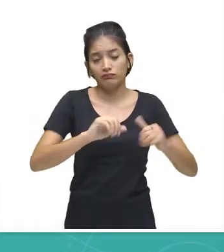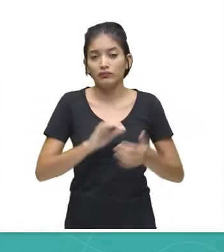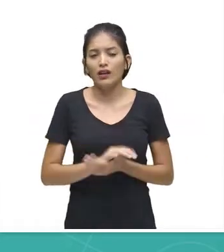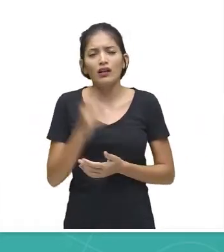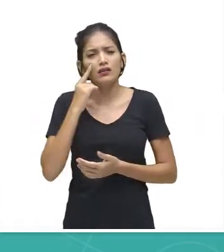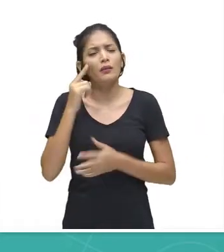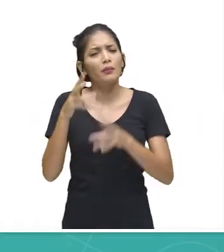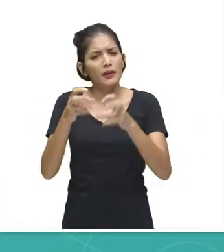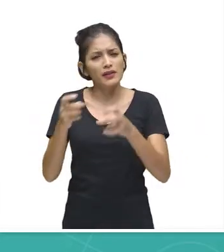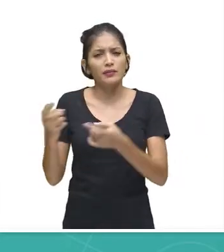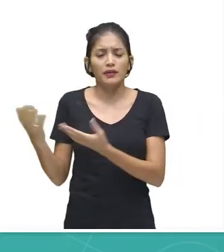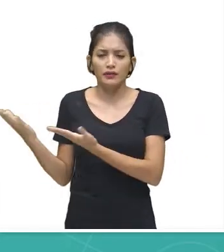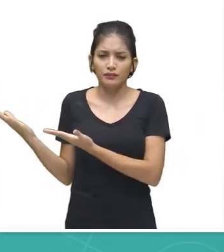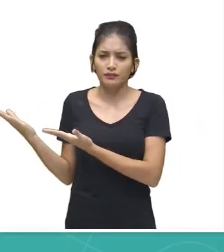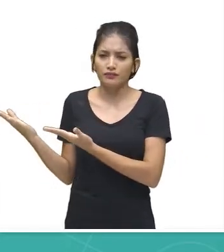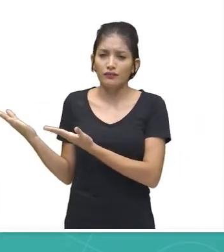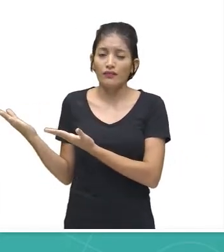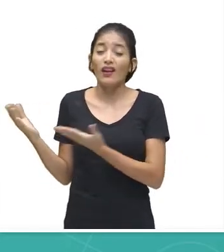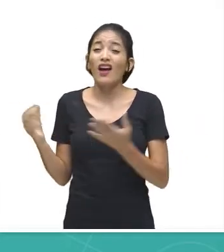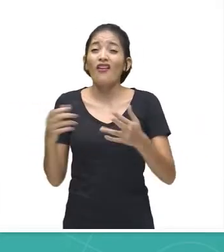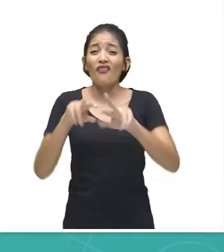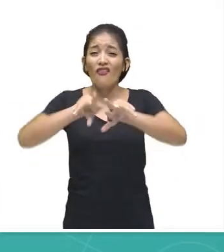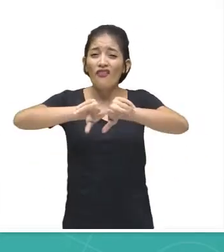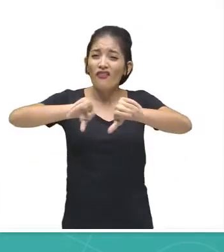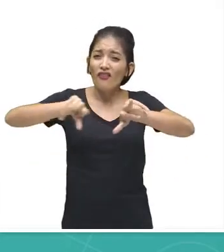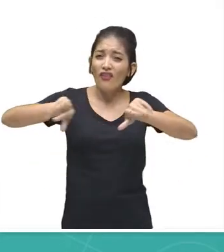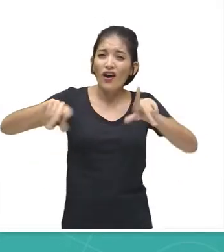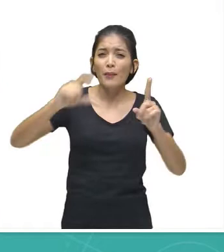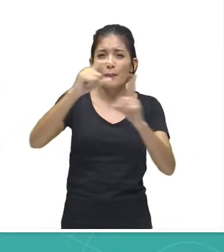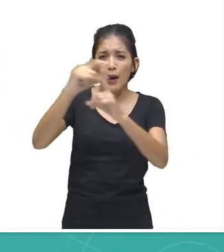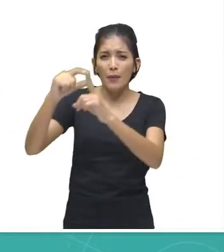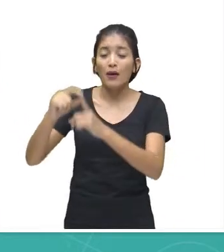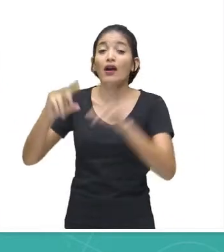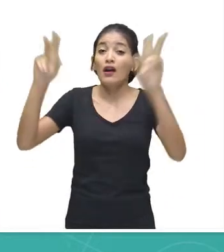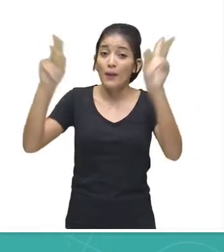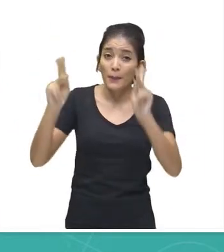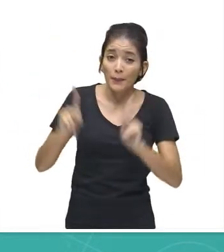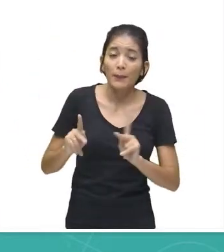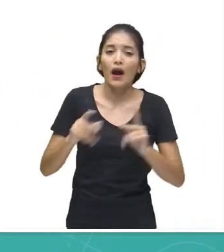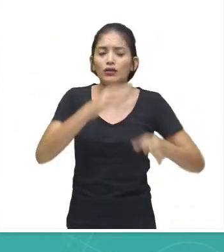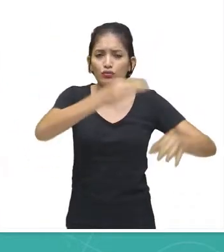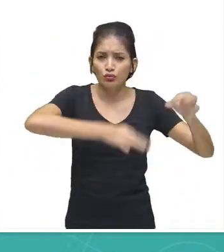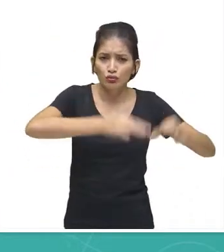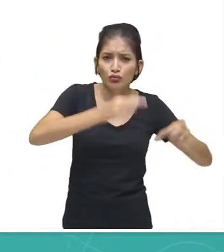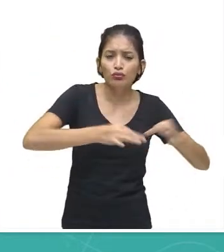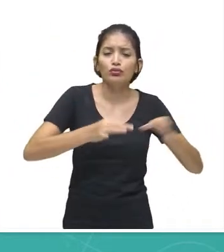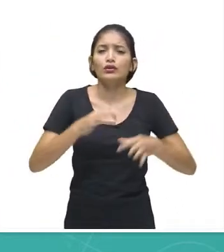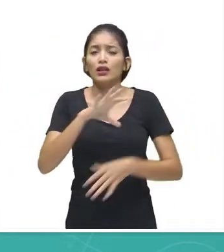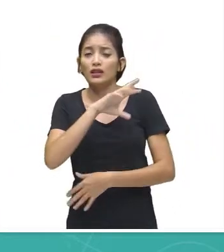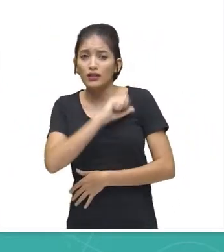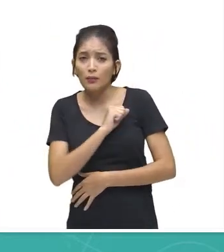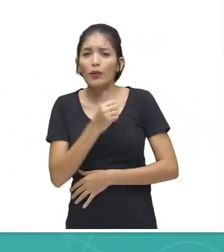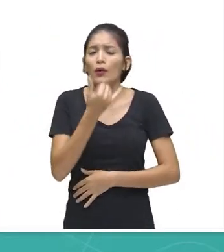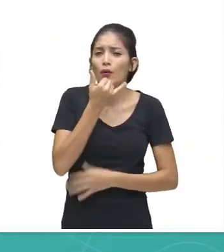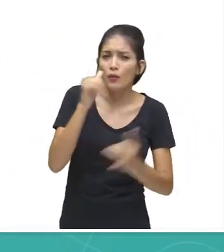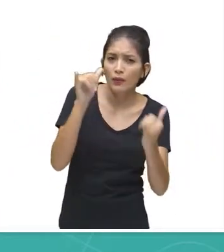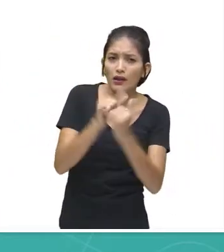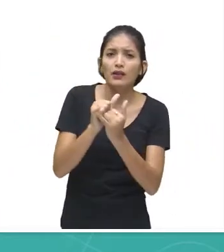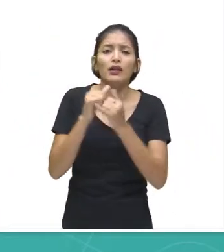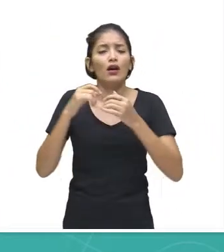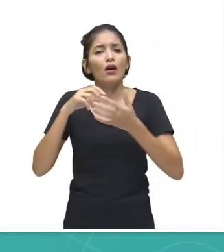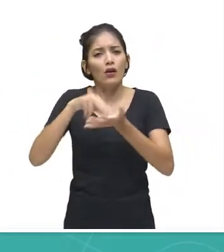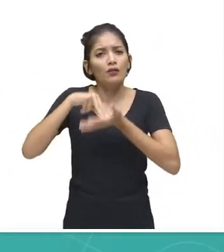no quadro muitas palavras: paz, justiça, amor, perdão, respeito,